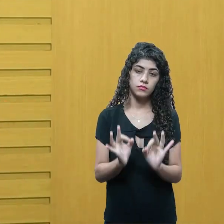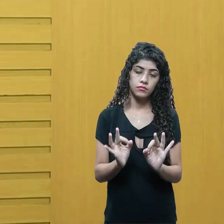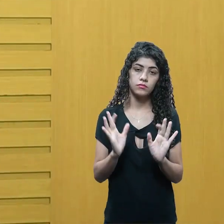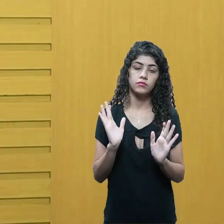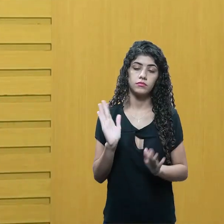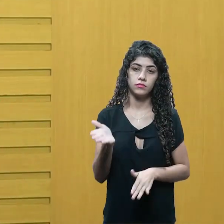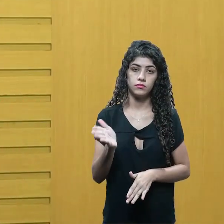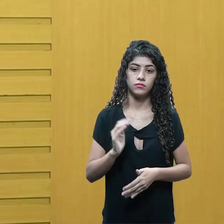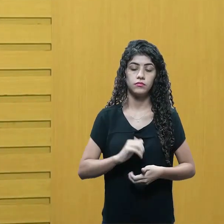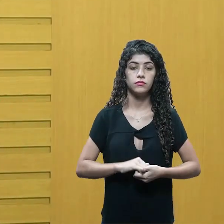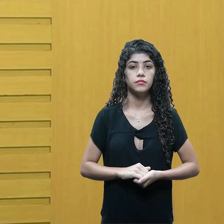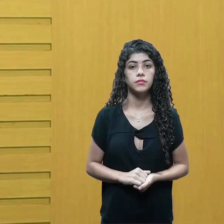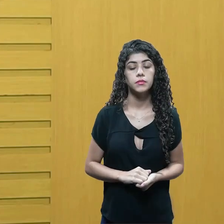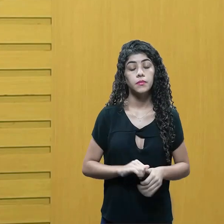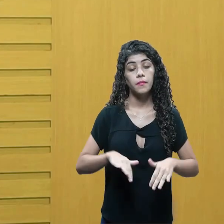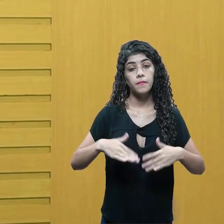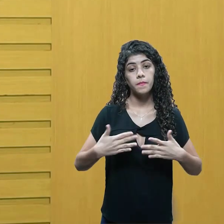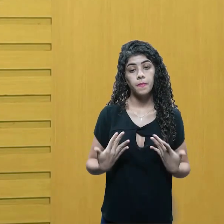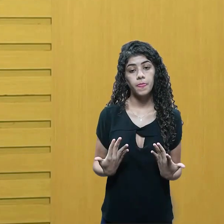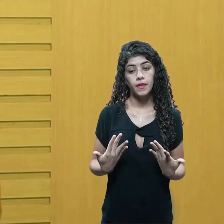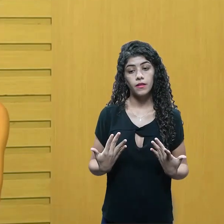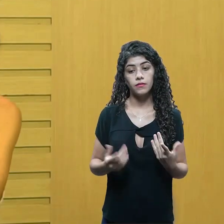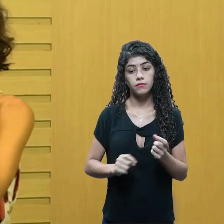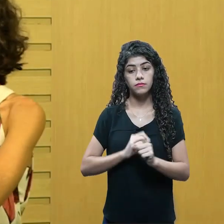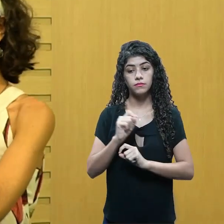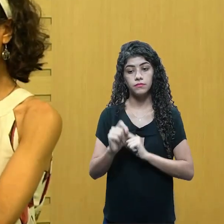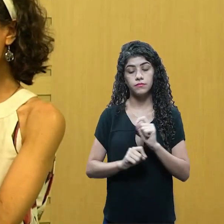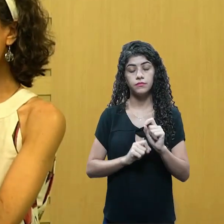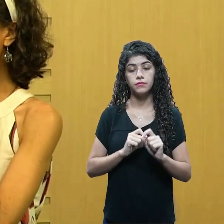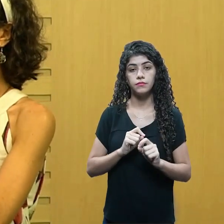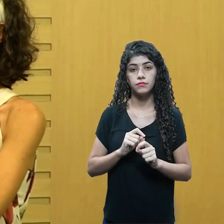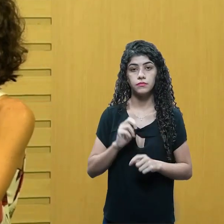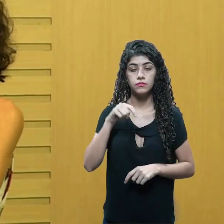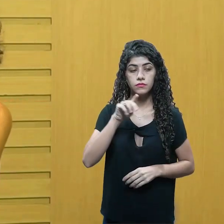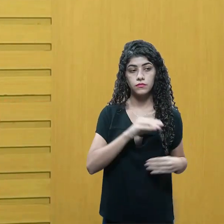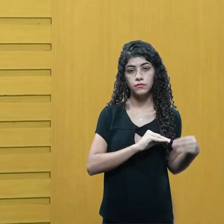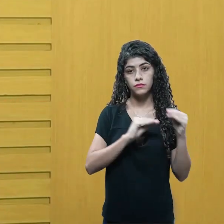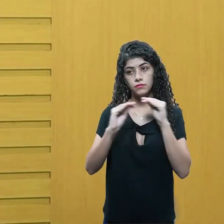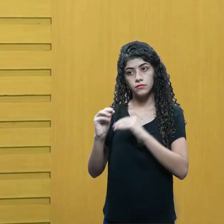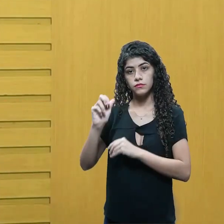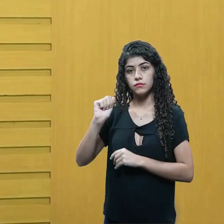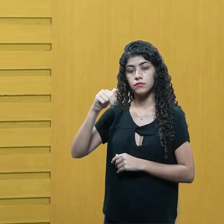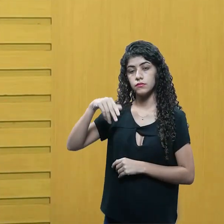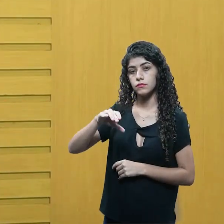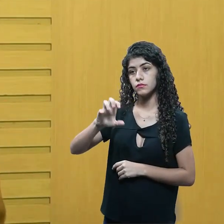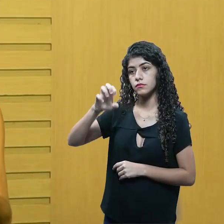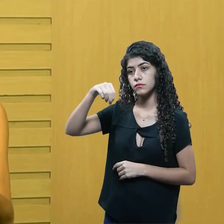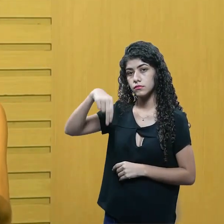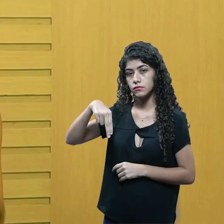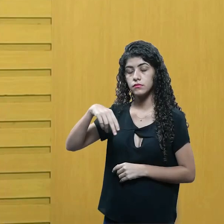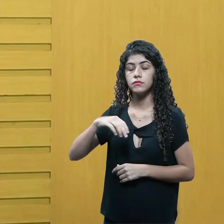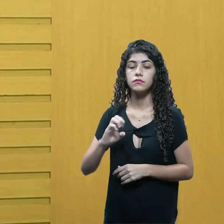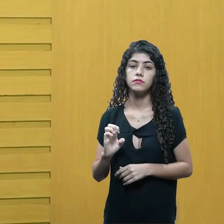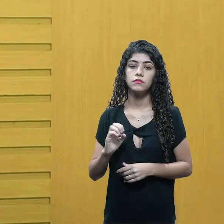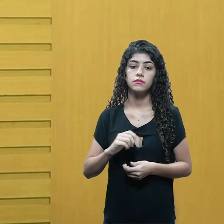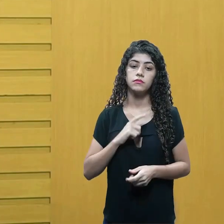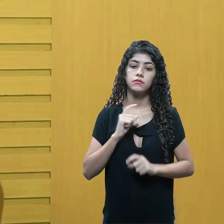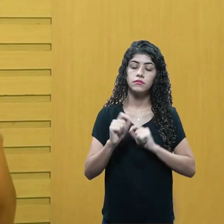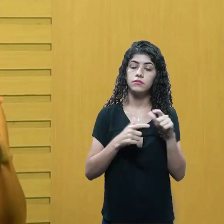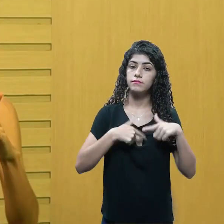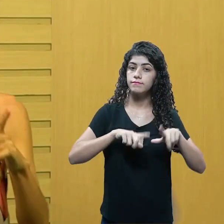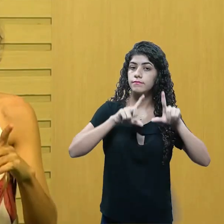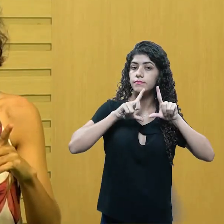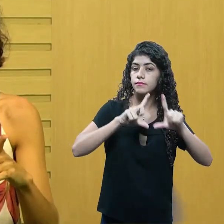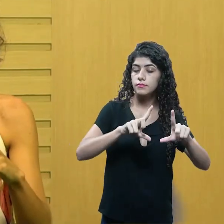a obra está pronta, finalizada. Então, essa obra finalizada, você vai enviar para a Ancine, ele vai emitir